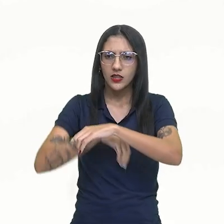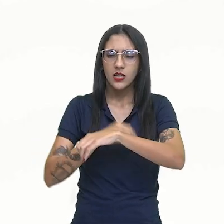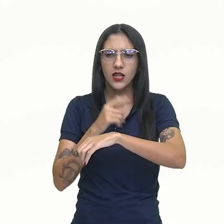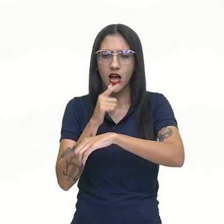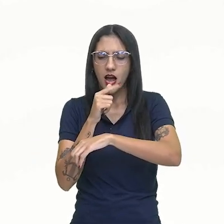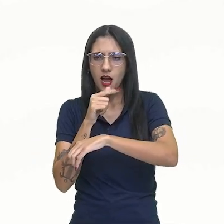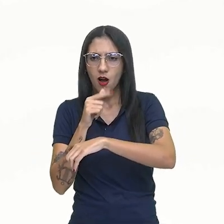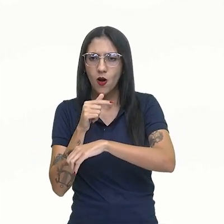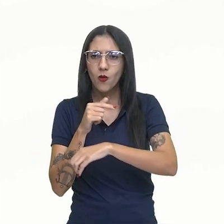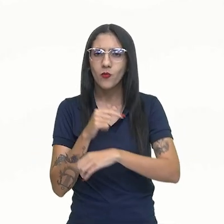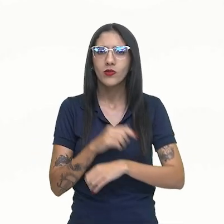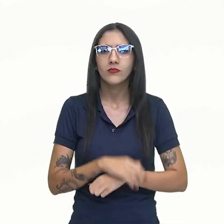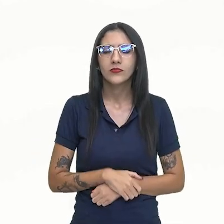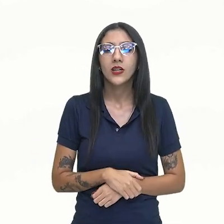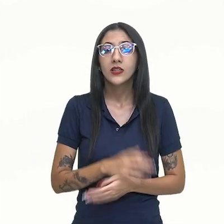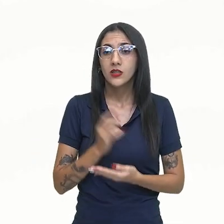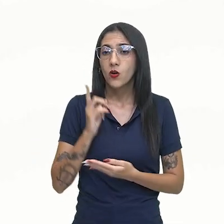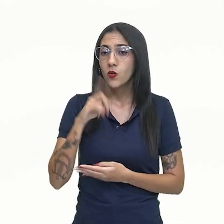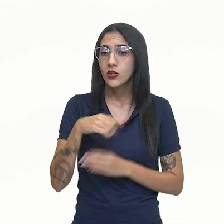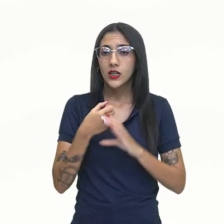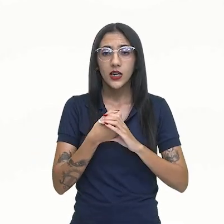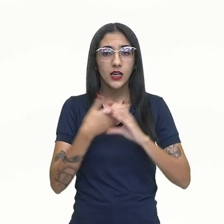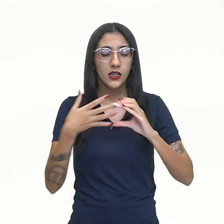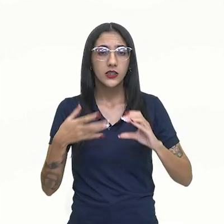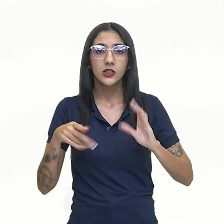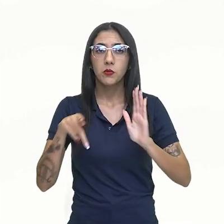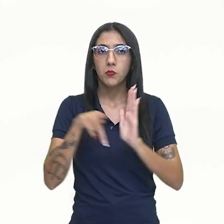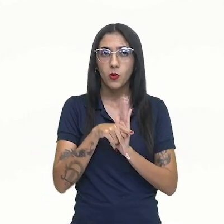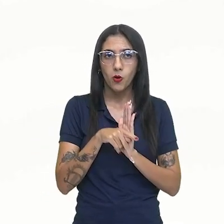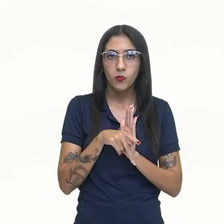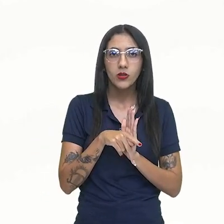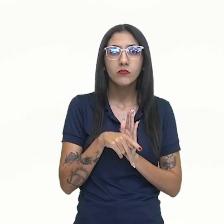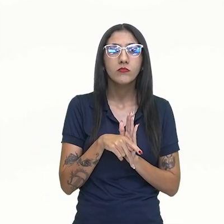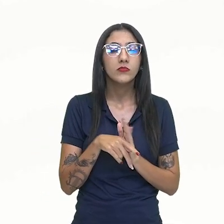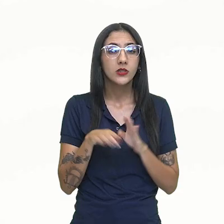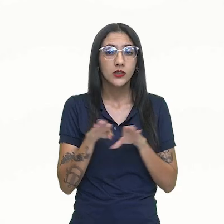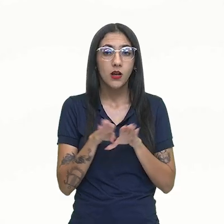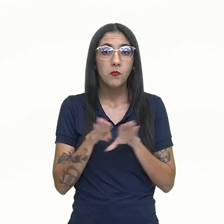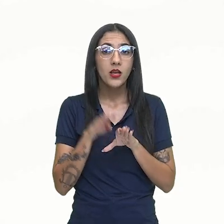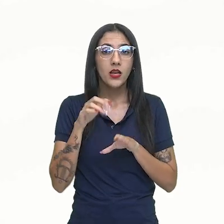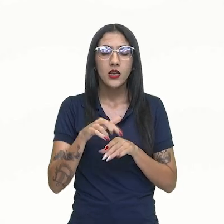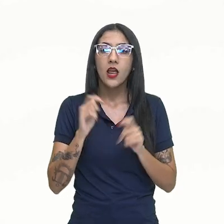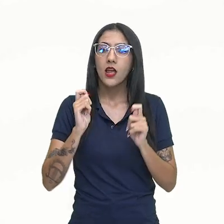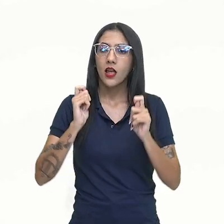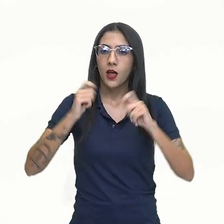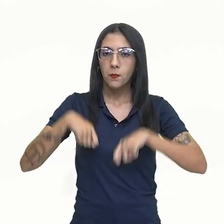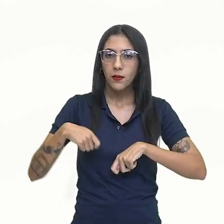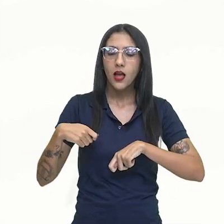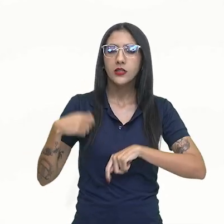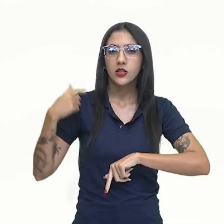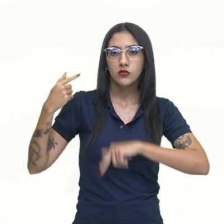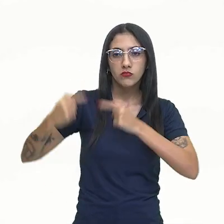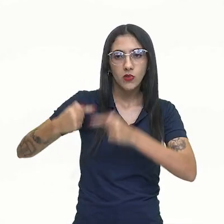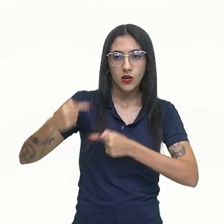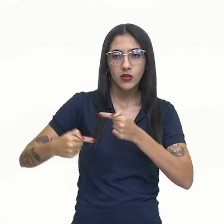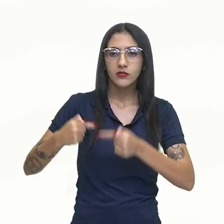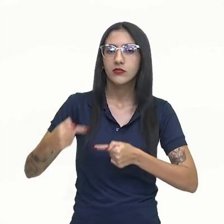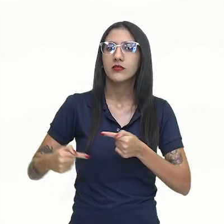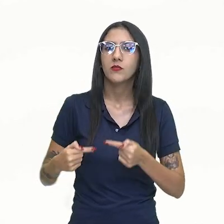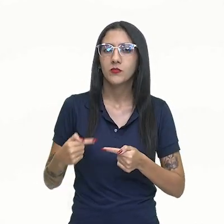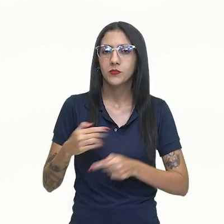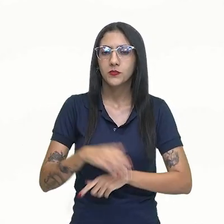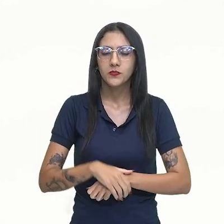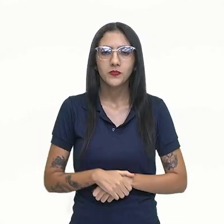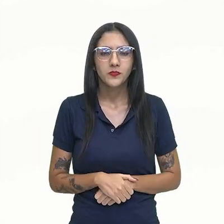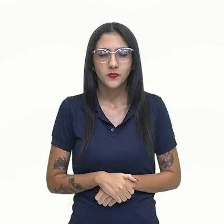possuem características semelhantes e são capazes, vão ser capazes de se reproduzir e gerar descendentes